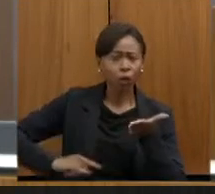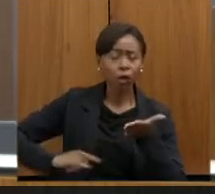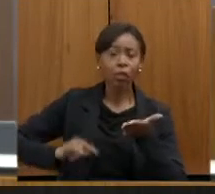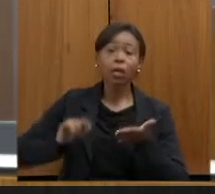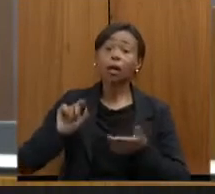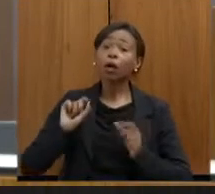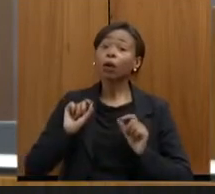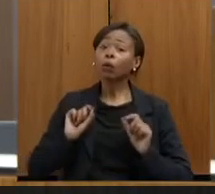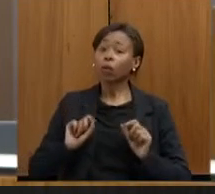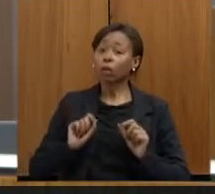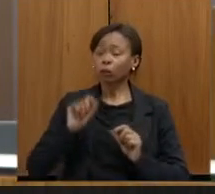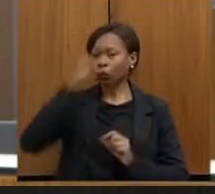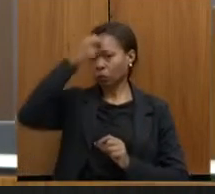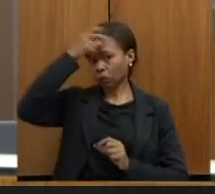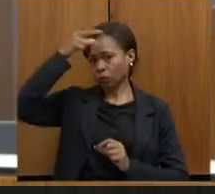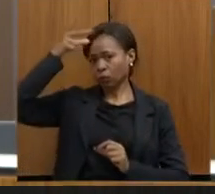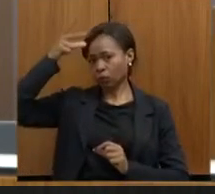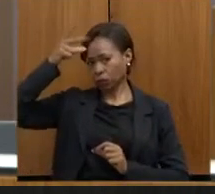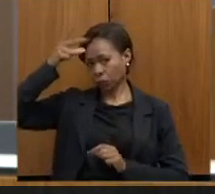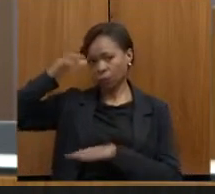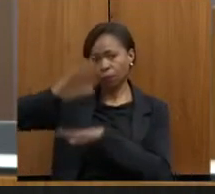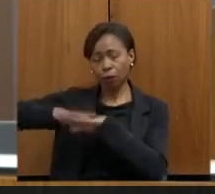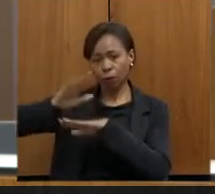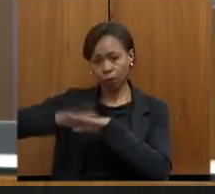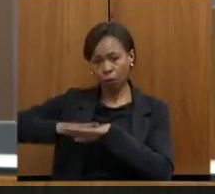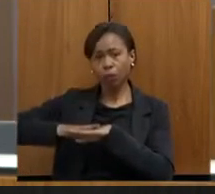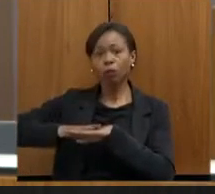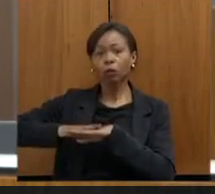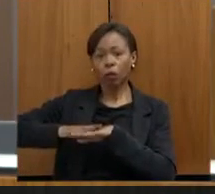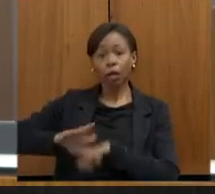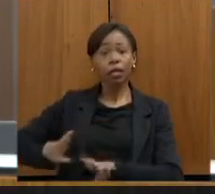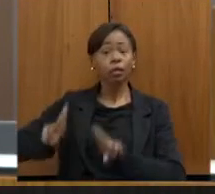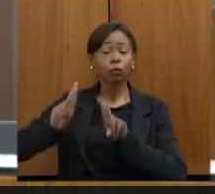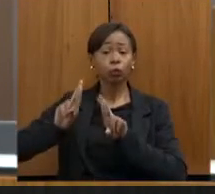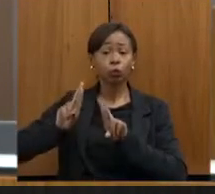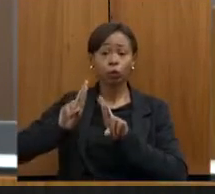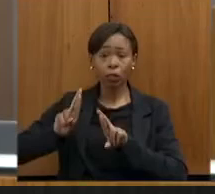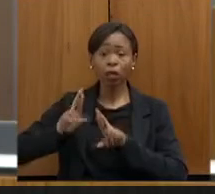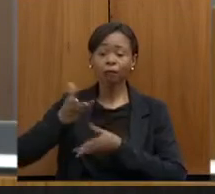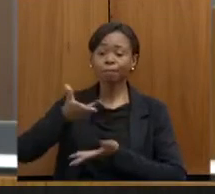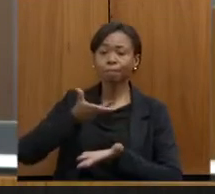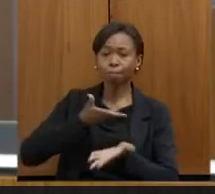deve cuidar da sua gestão através de mediação.